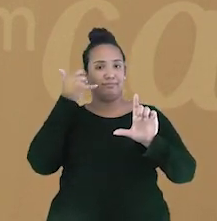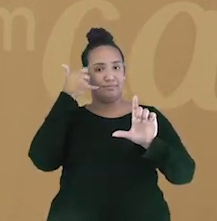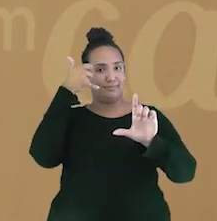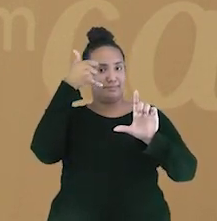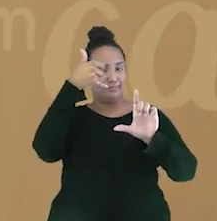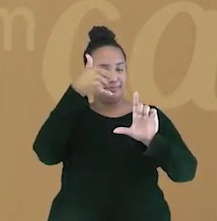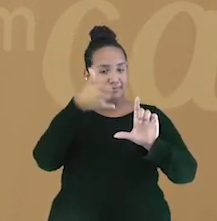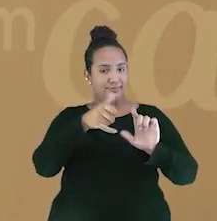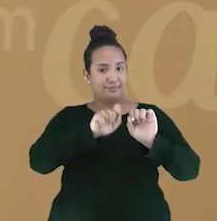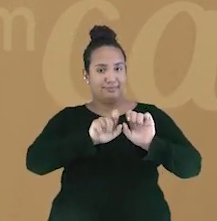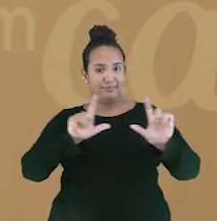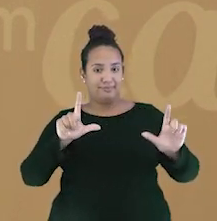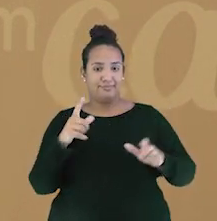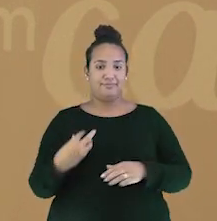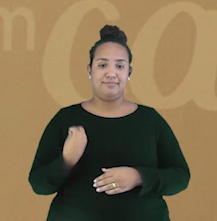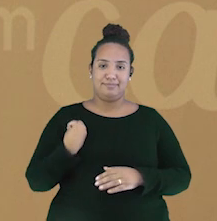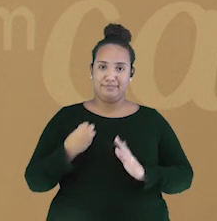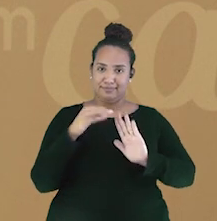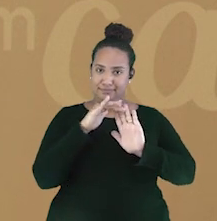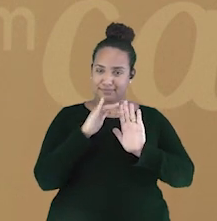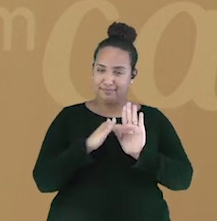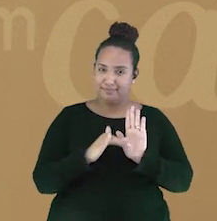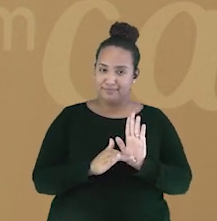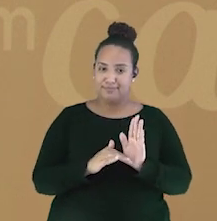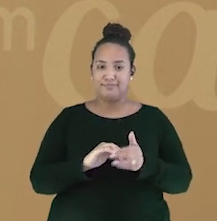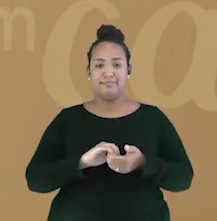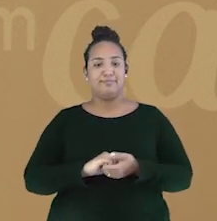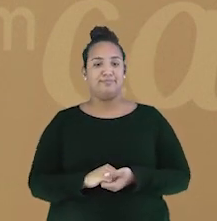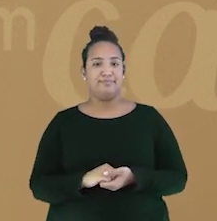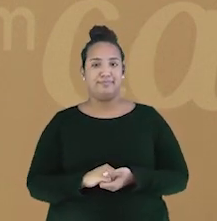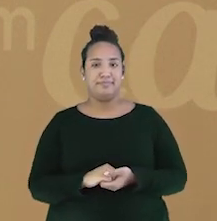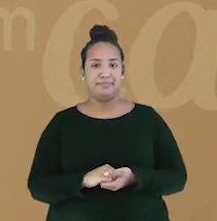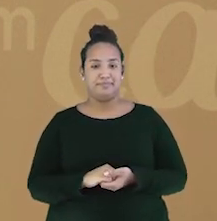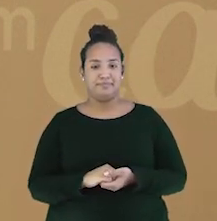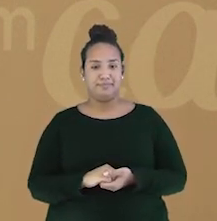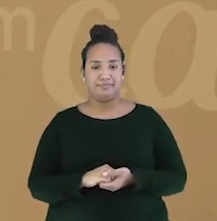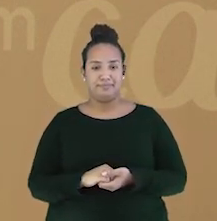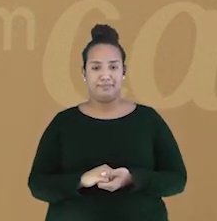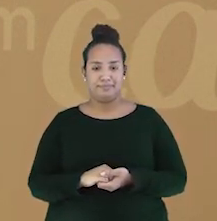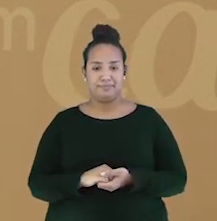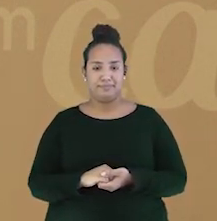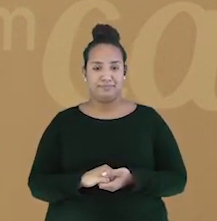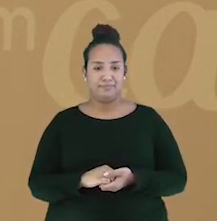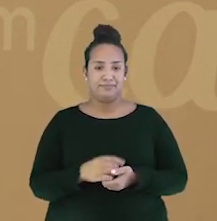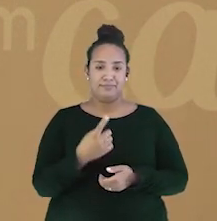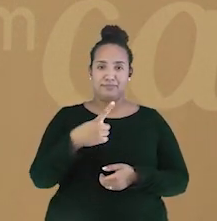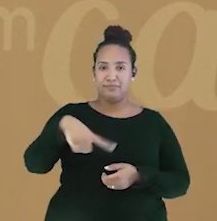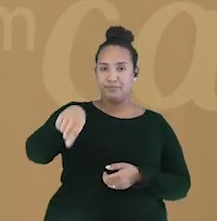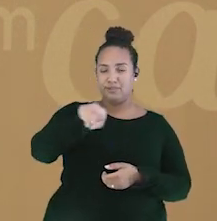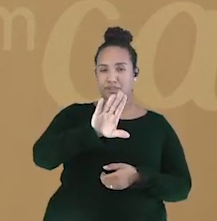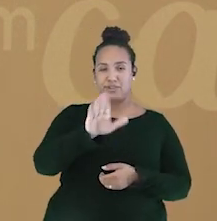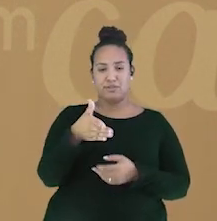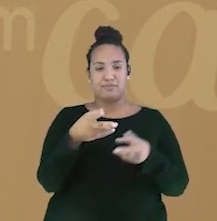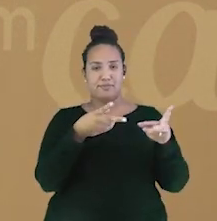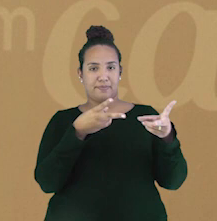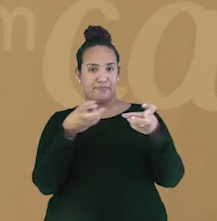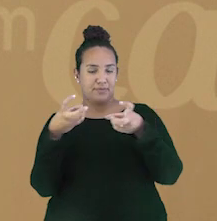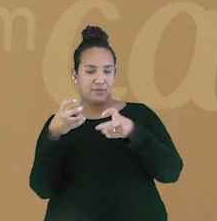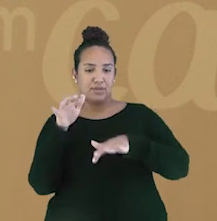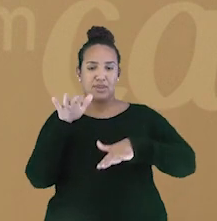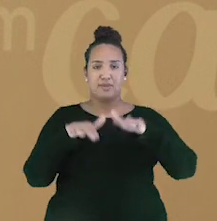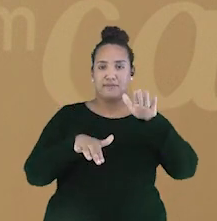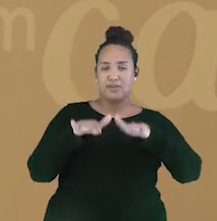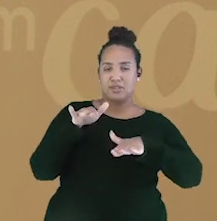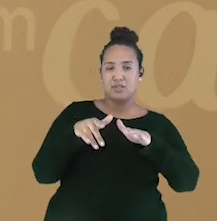na sua tela e marque sua presença já observou que às vezes recebemos mais